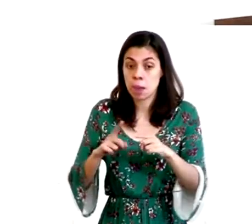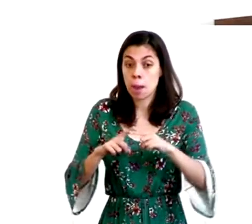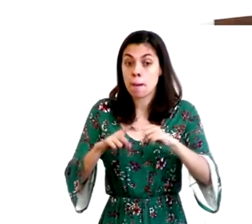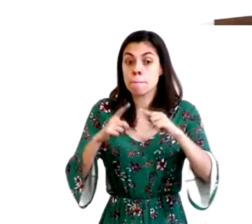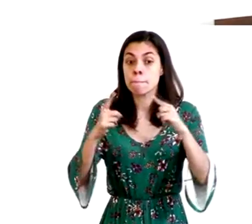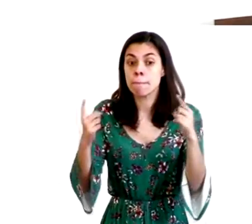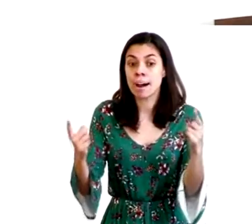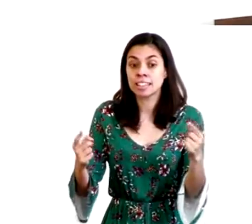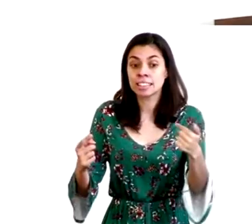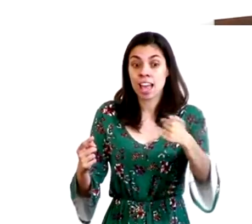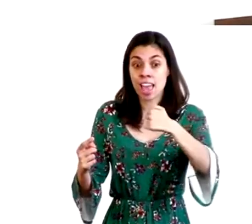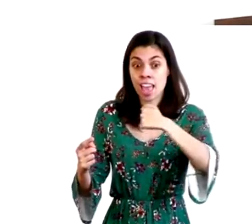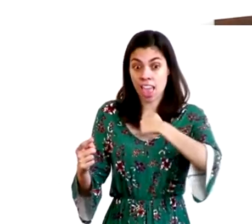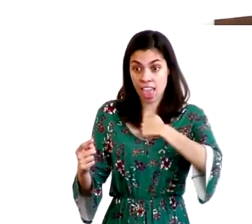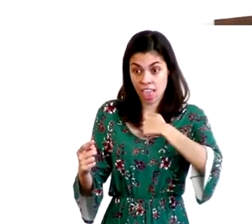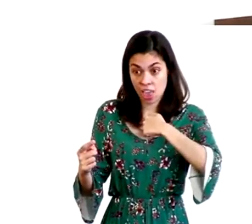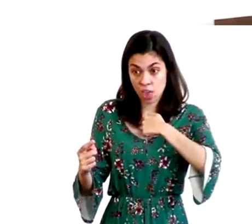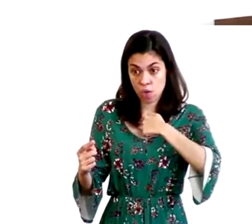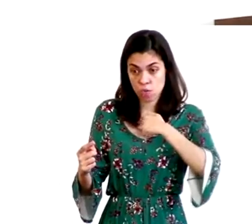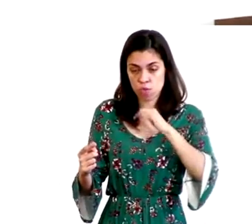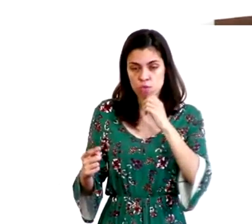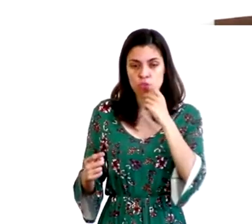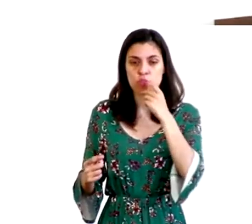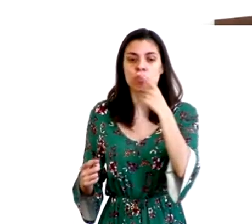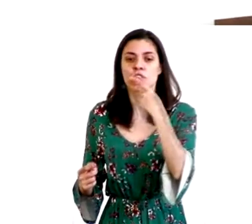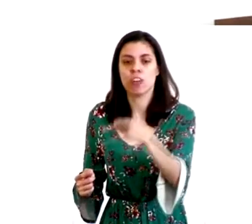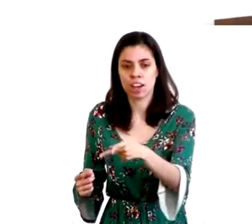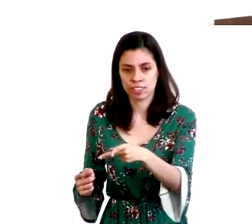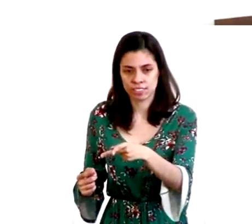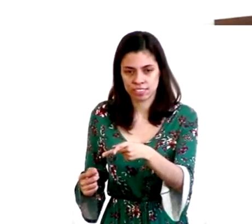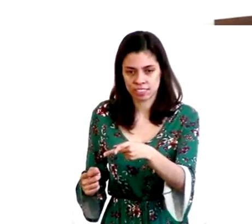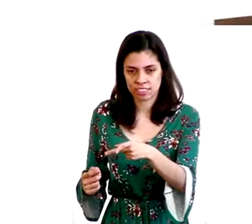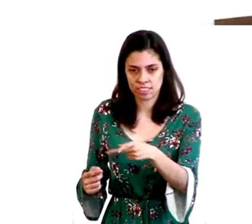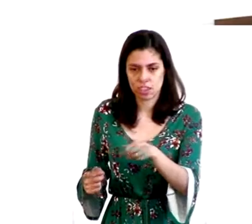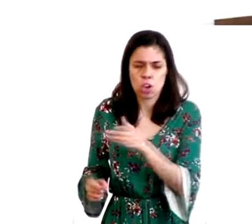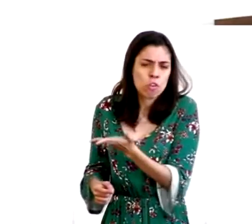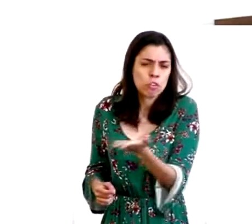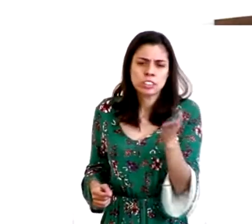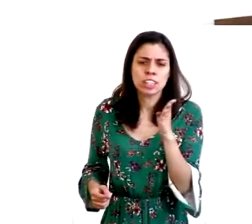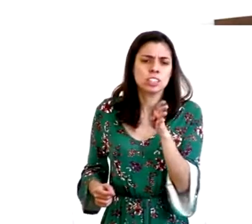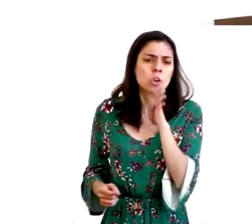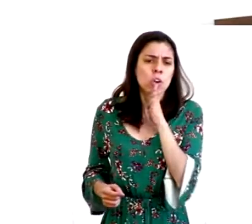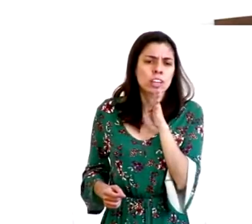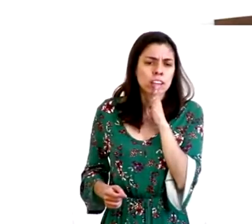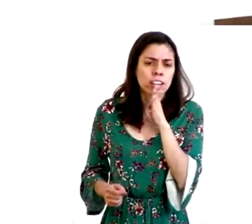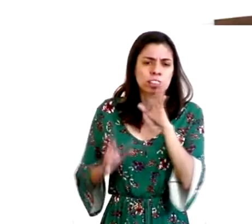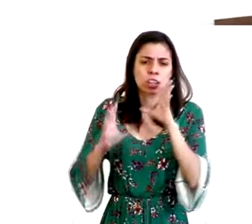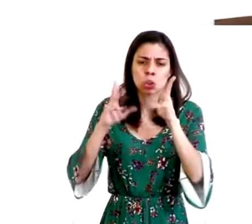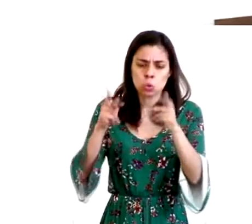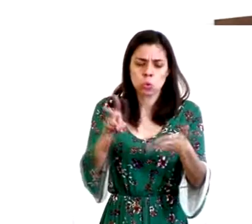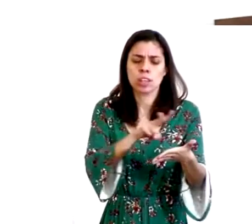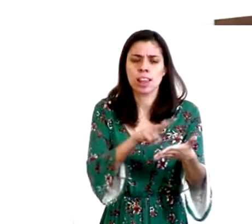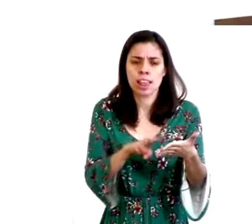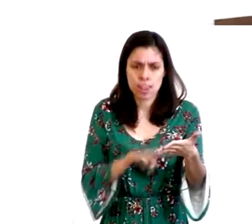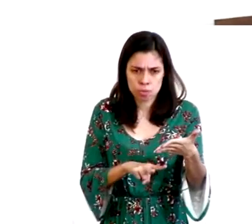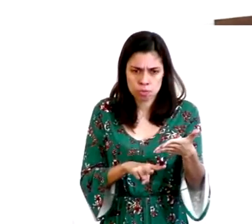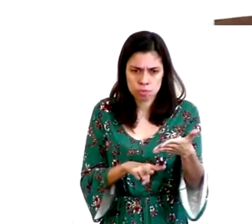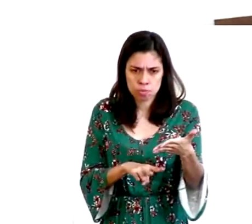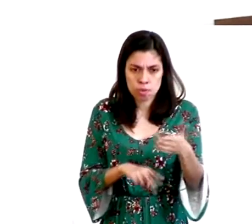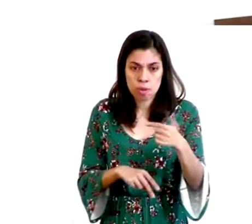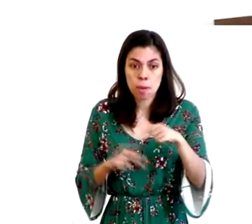digo. Jesus tem autoridade para interpretar e aplicar a palavra de Deus como nenhum outro.